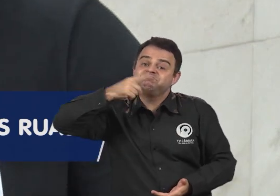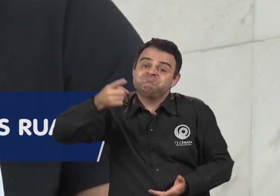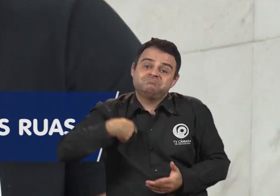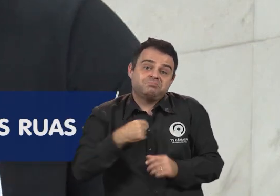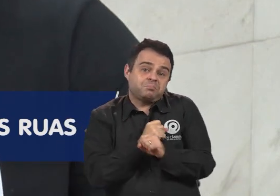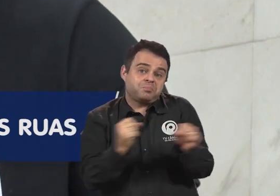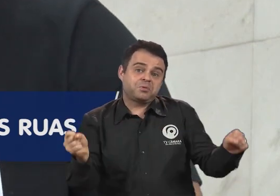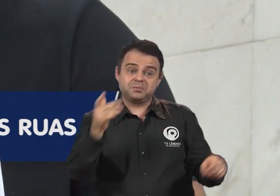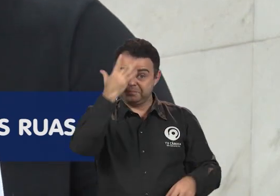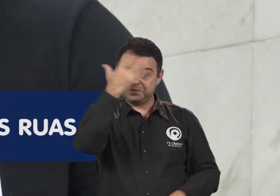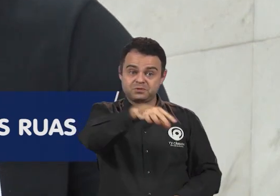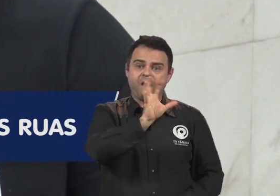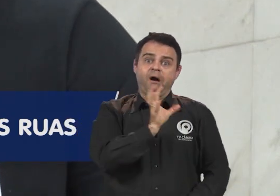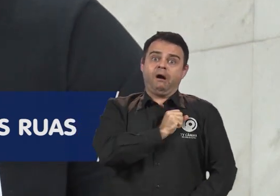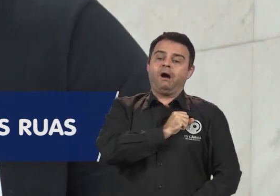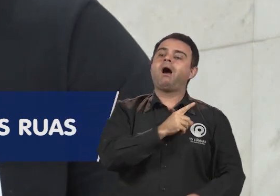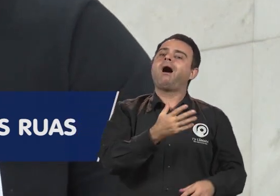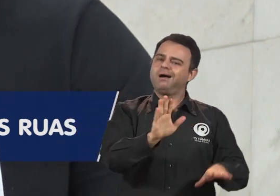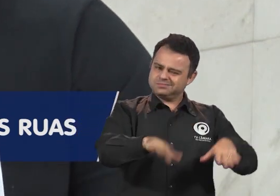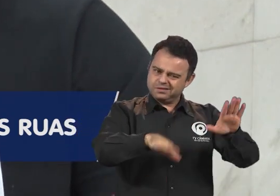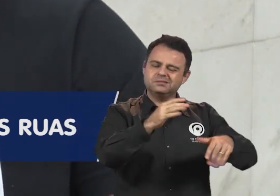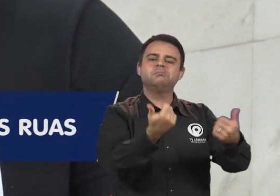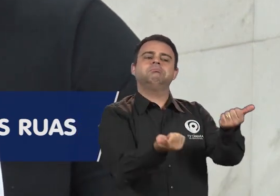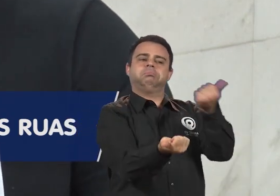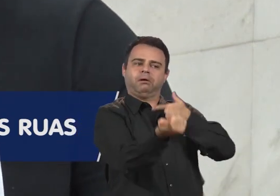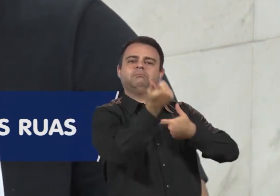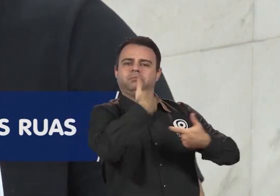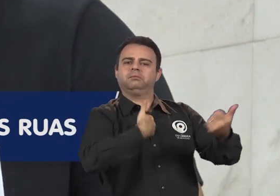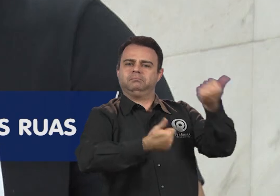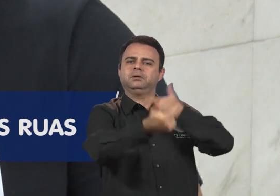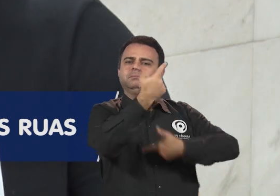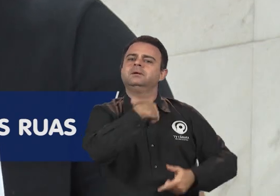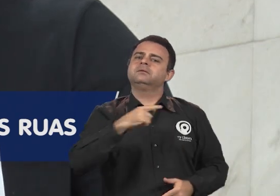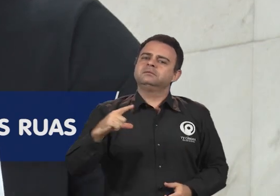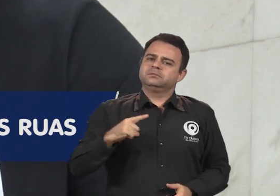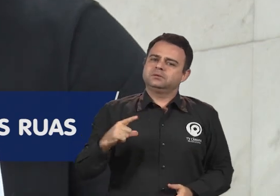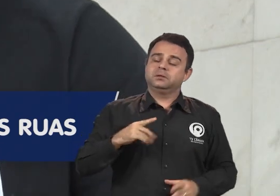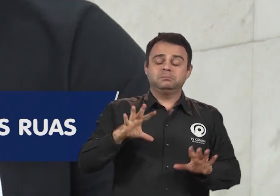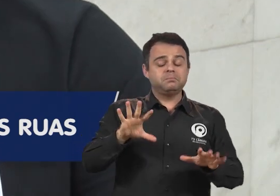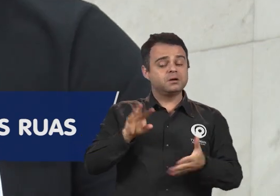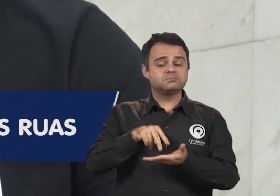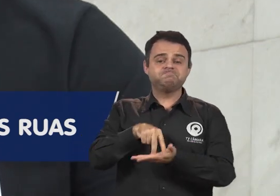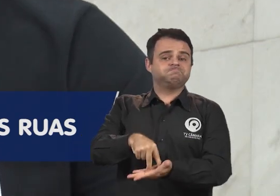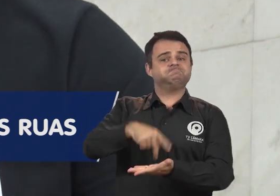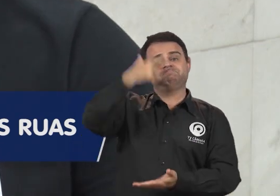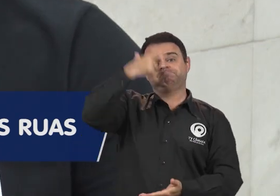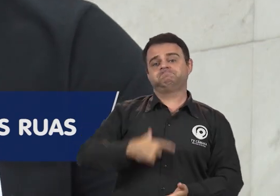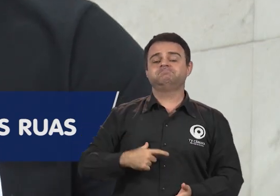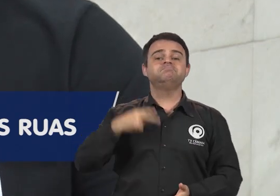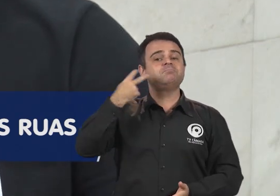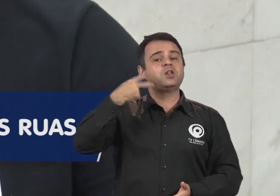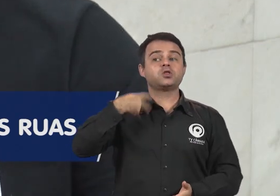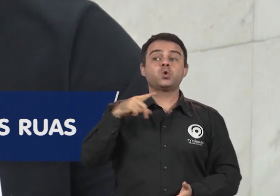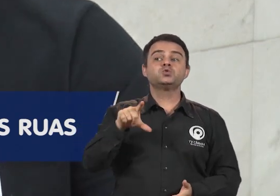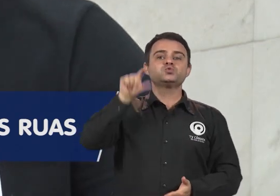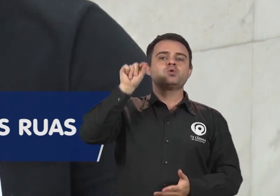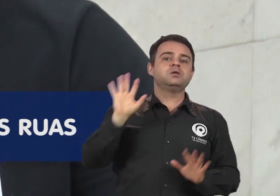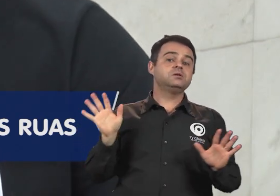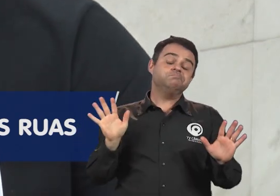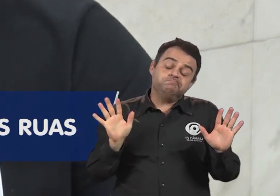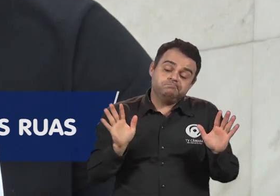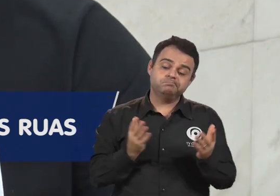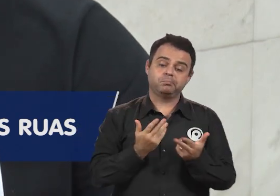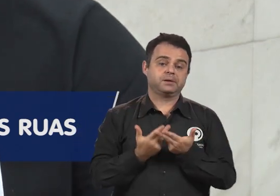mais querido por todos, vou ouvir diversas críticas, mas esse é o papel, esse é o ônus de quem escolhe a vida pública. Tem que saber lidar com